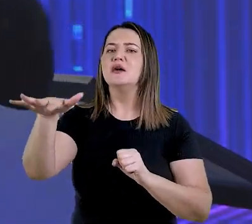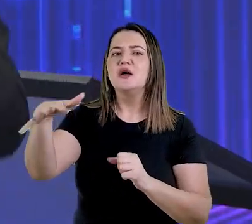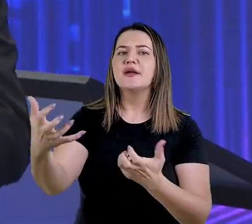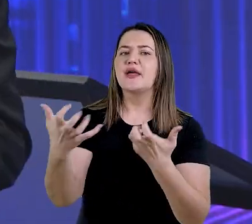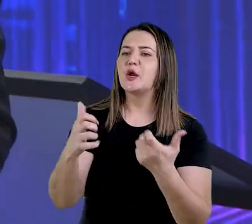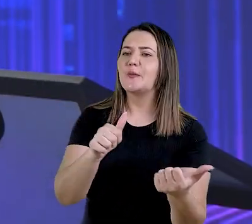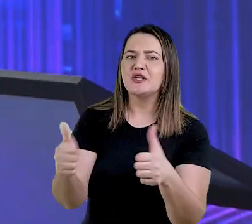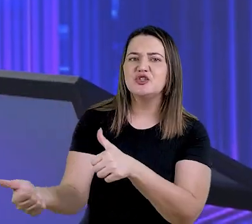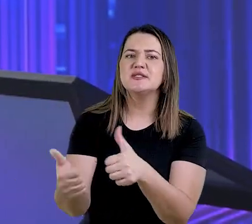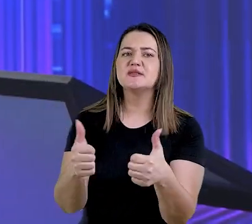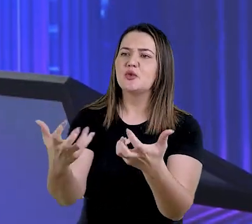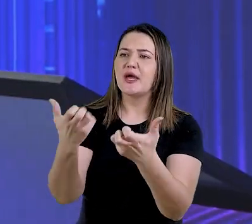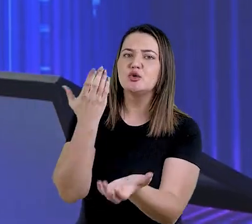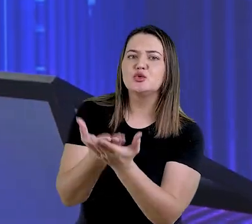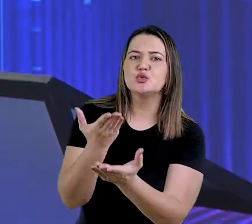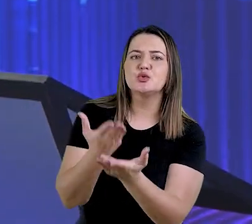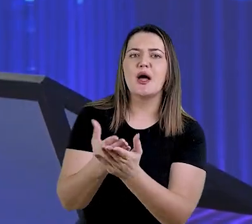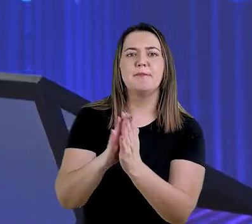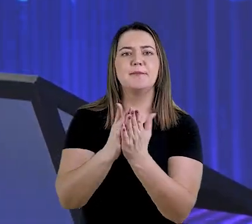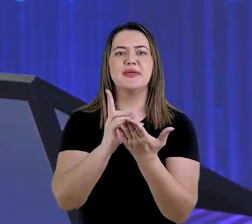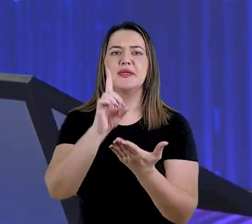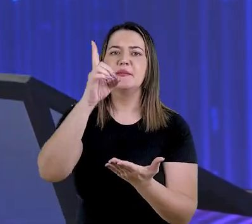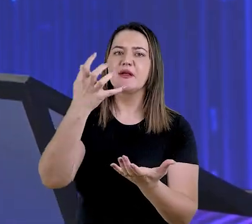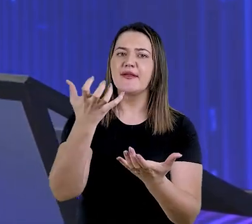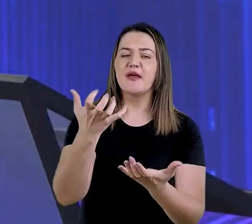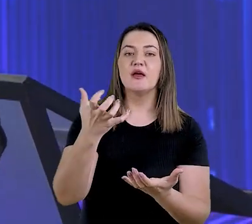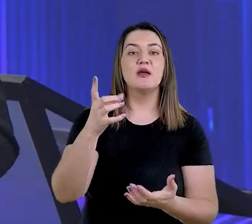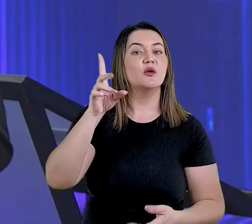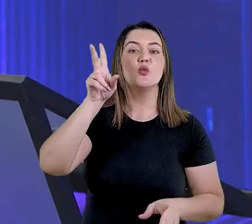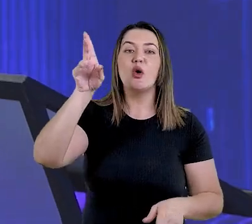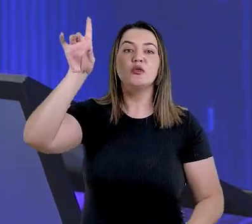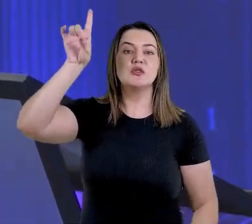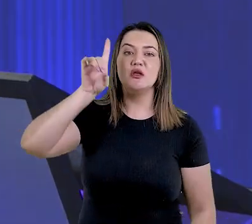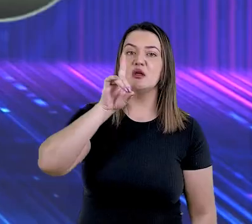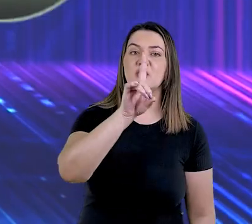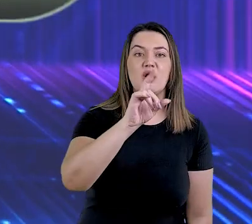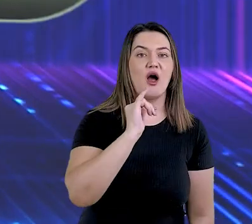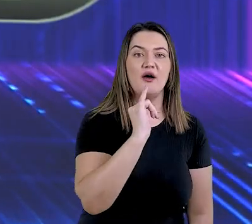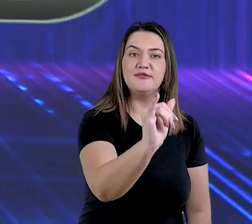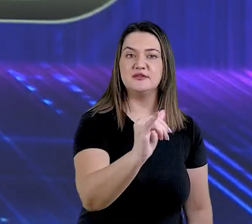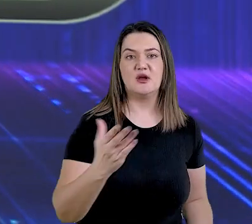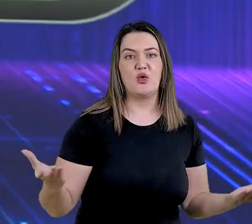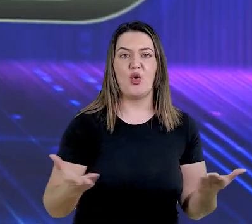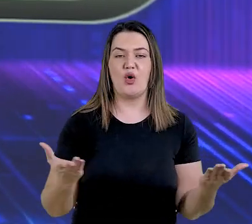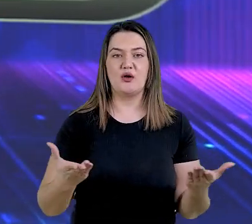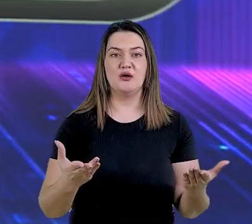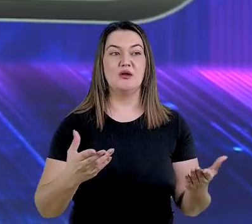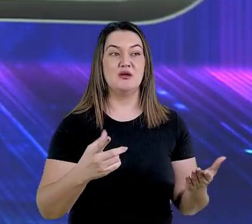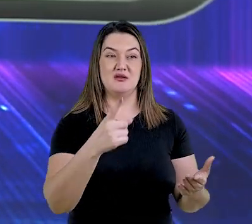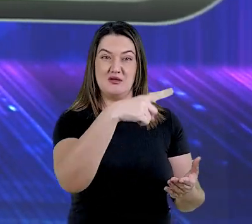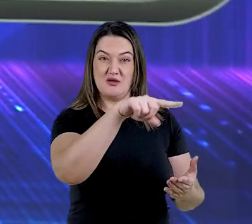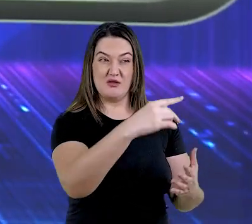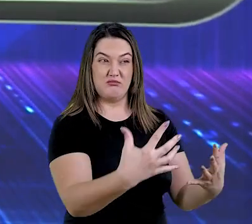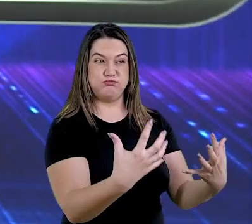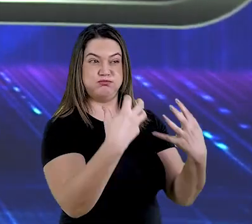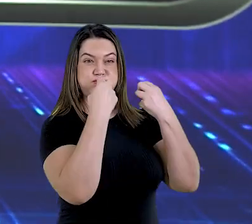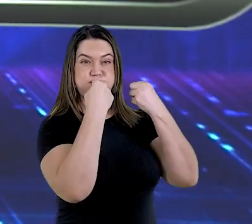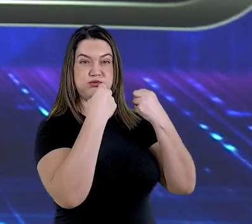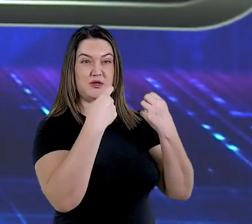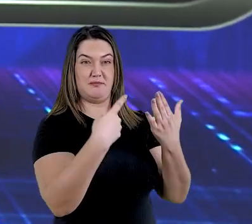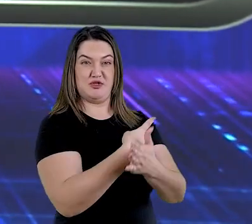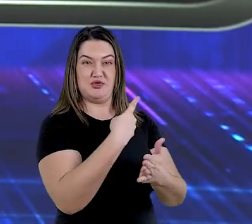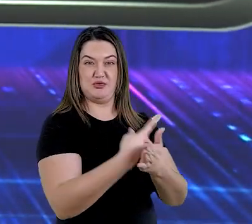batismo, receba o batismo. É Deus que está pedindo isso para você. Ele está nos libertando do engano e do mal. E você